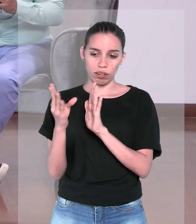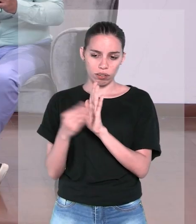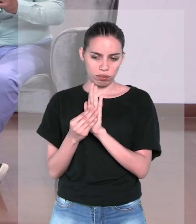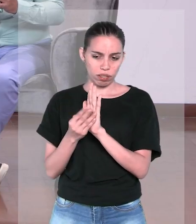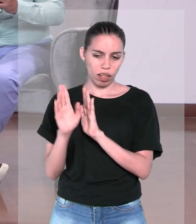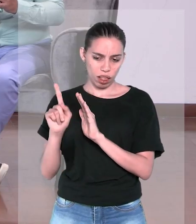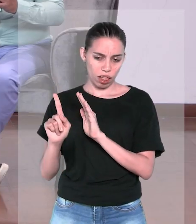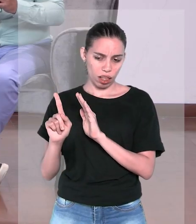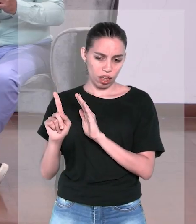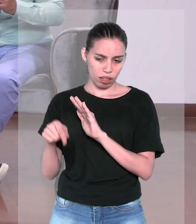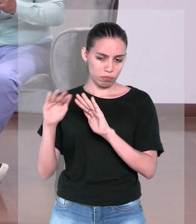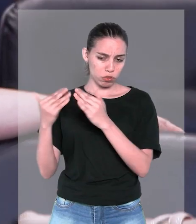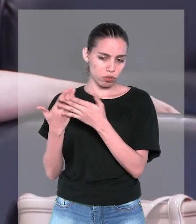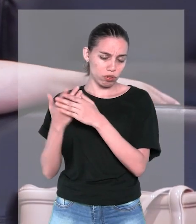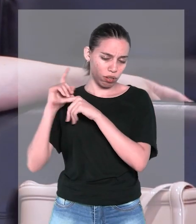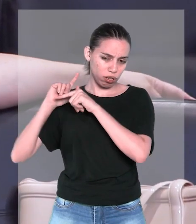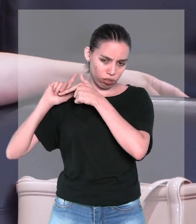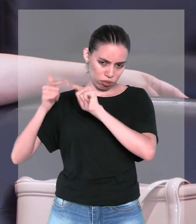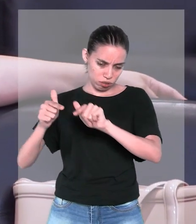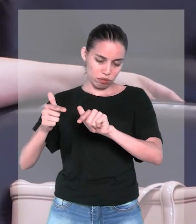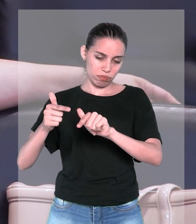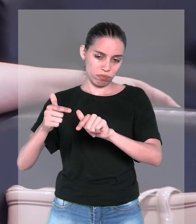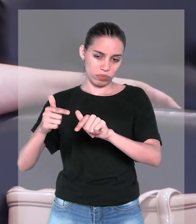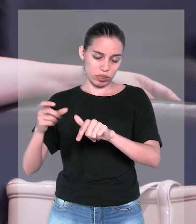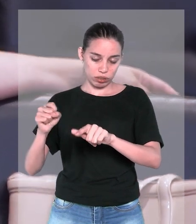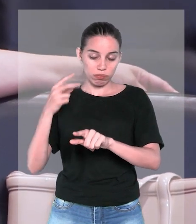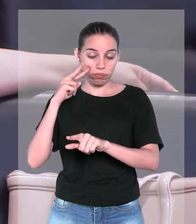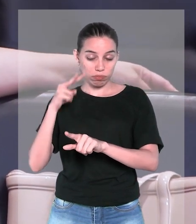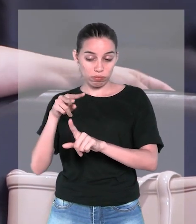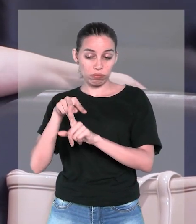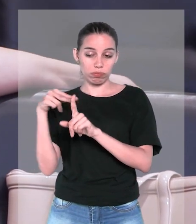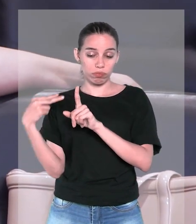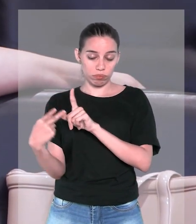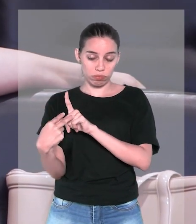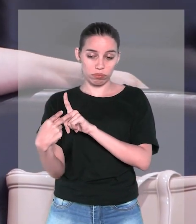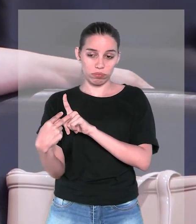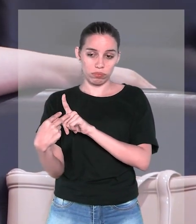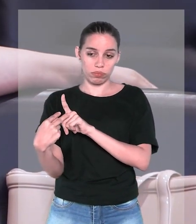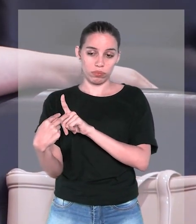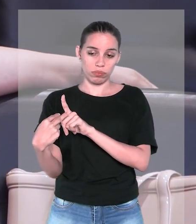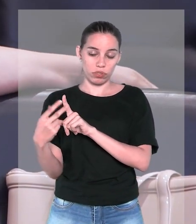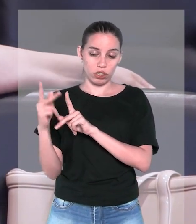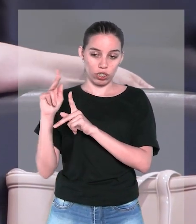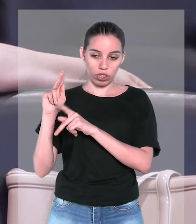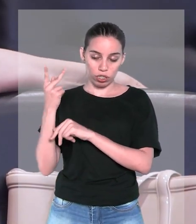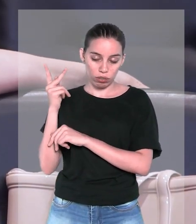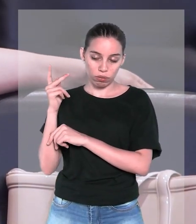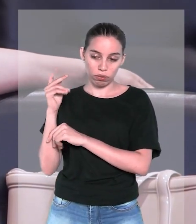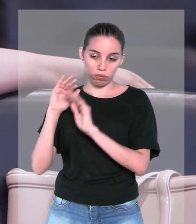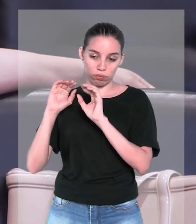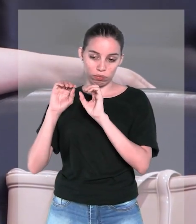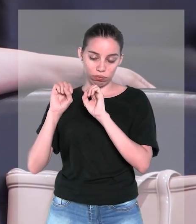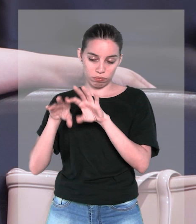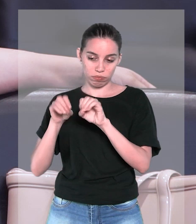pergunta. Boa noite. Boa noite, Hugo. Eu também sou psicóloga. O livro traz muitos depoimentos,